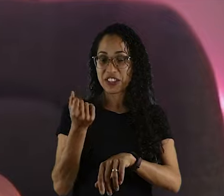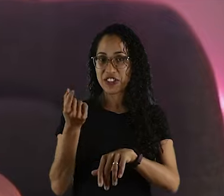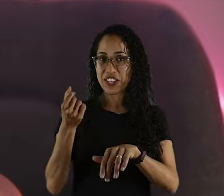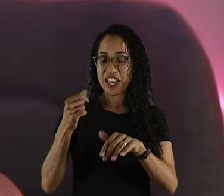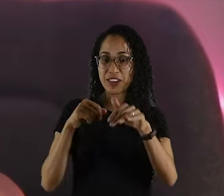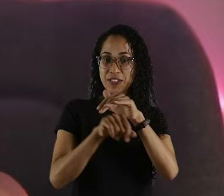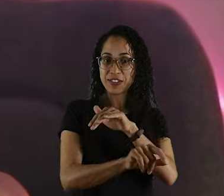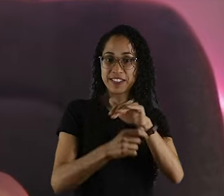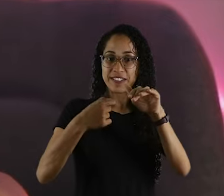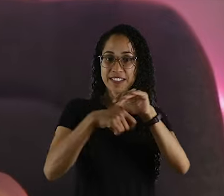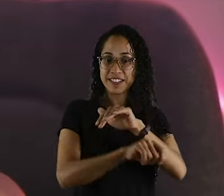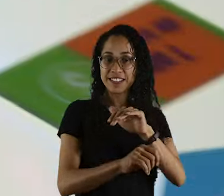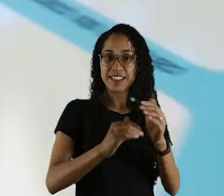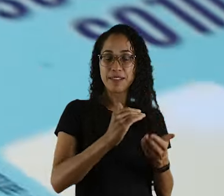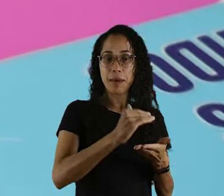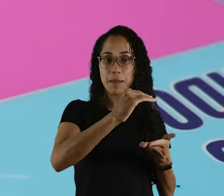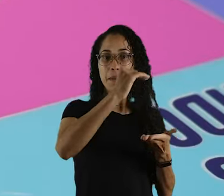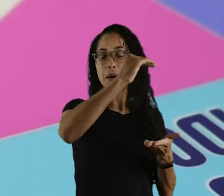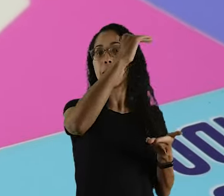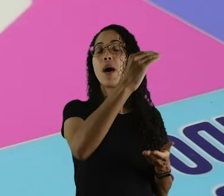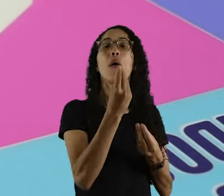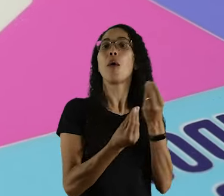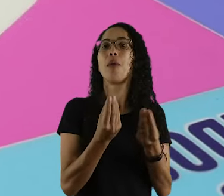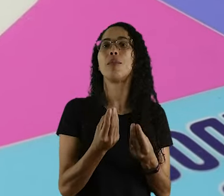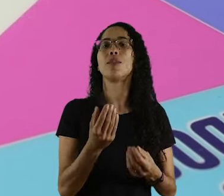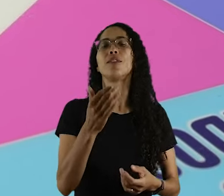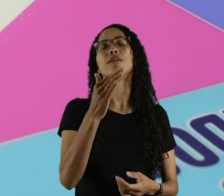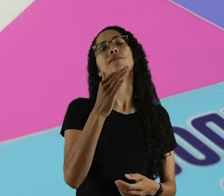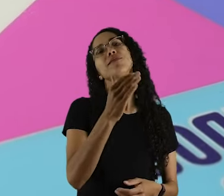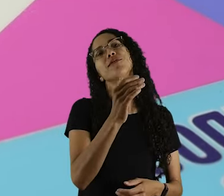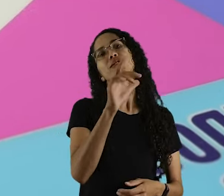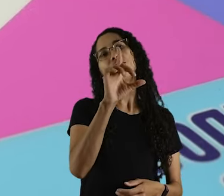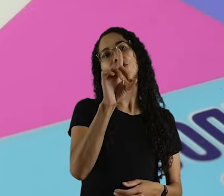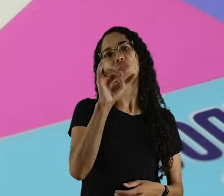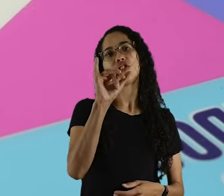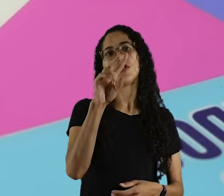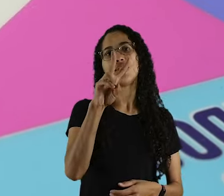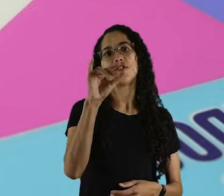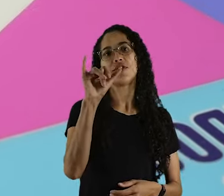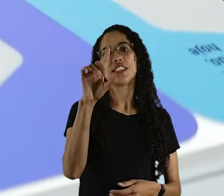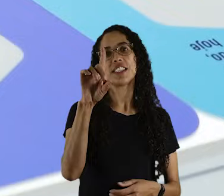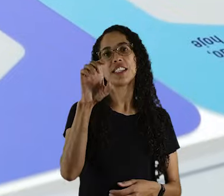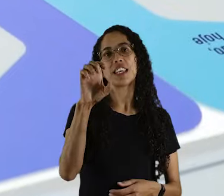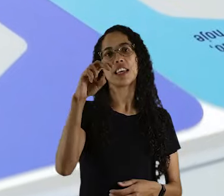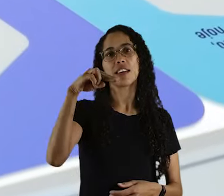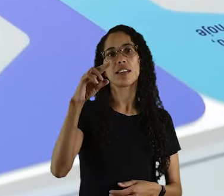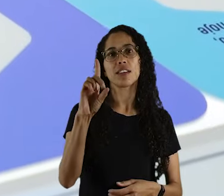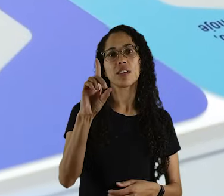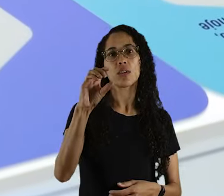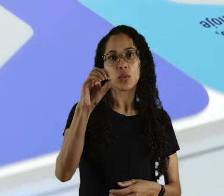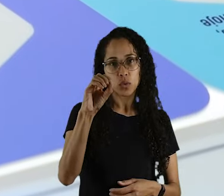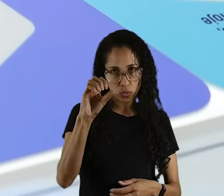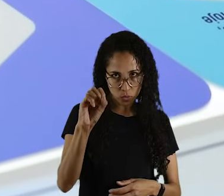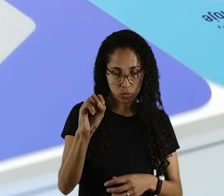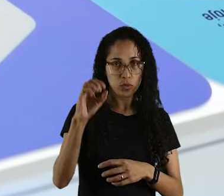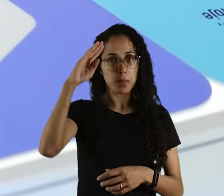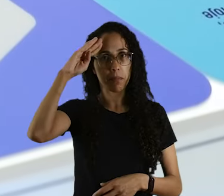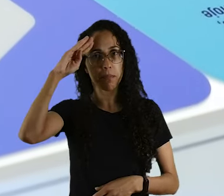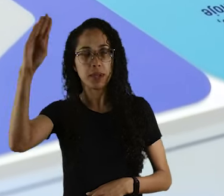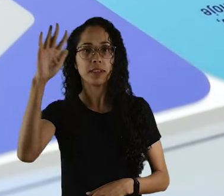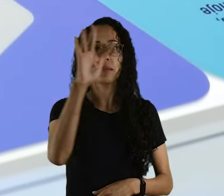patrimônio a partir dos dividendos. Ações que pagam dividendos e principalmente os fundos imobiliários,